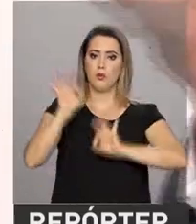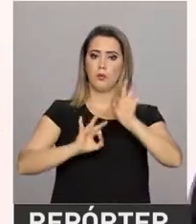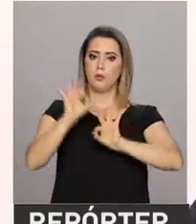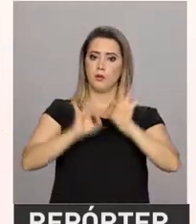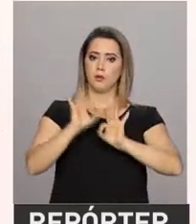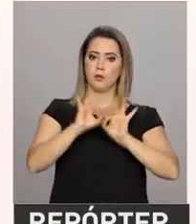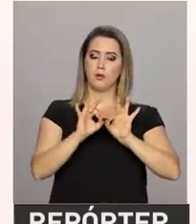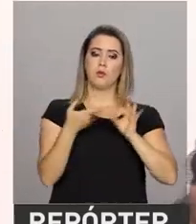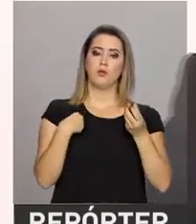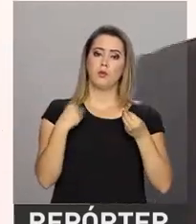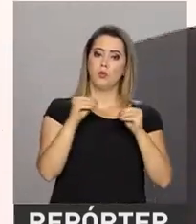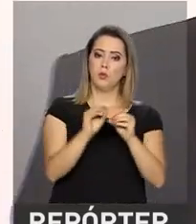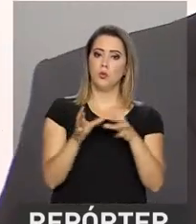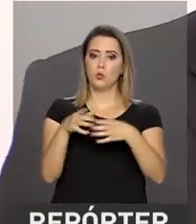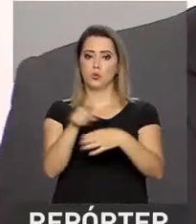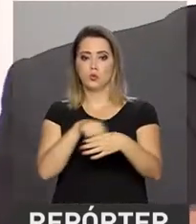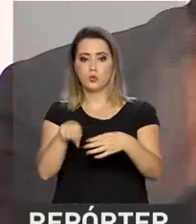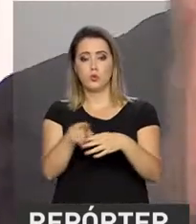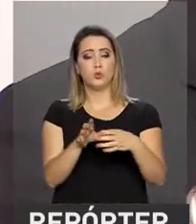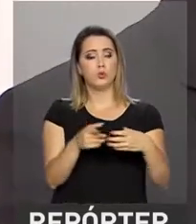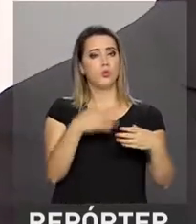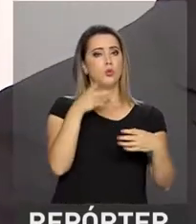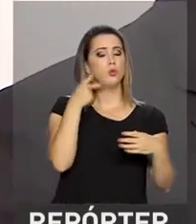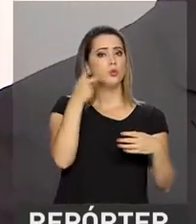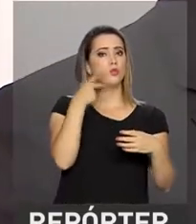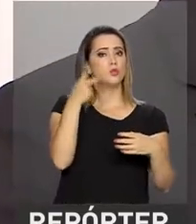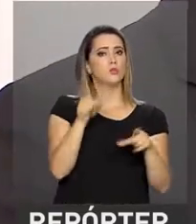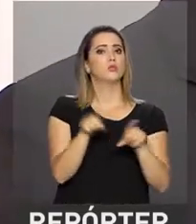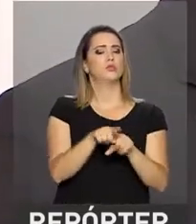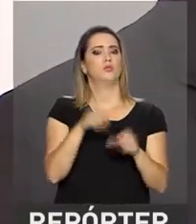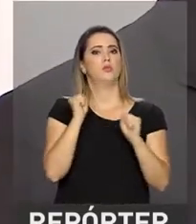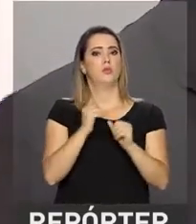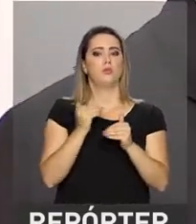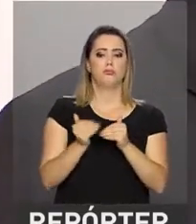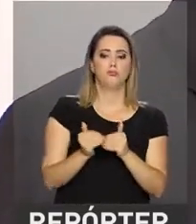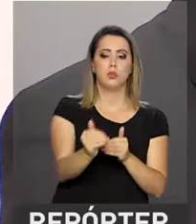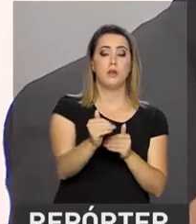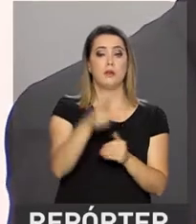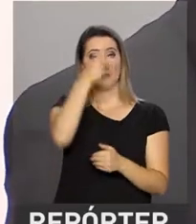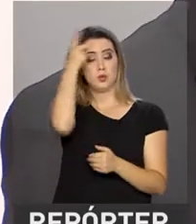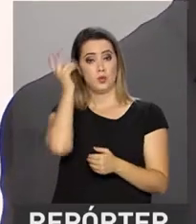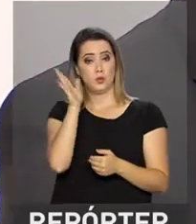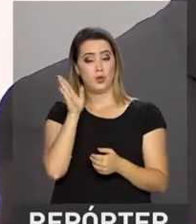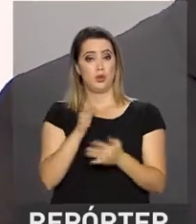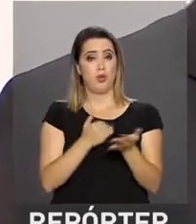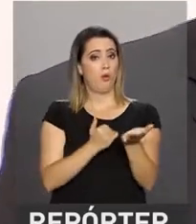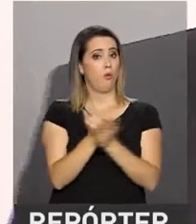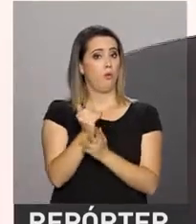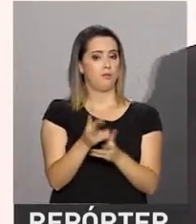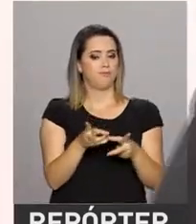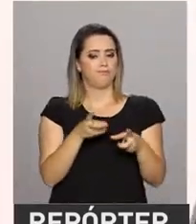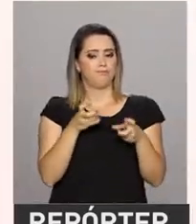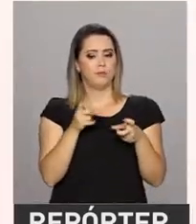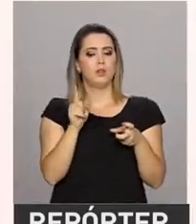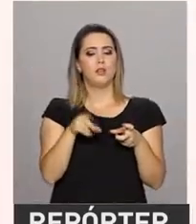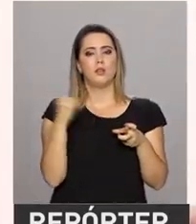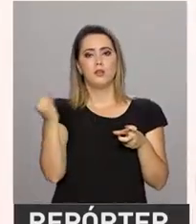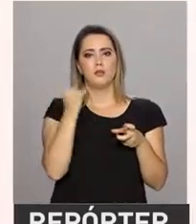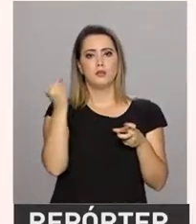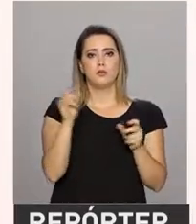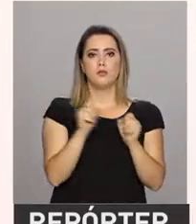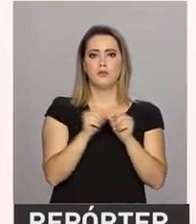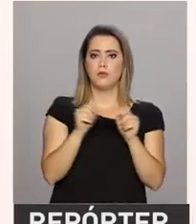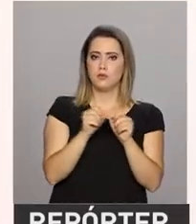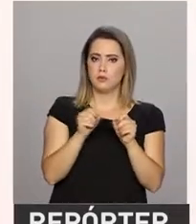às populações dos vários partidos nós podemos levá la adiante porque as pessoas já começam a perceber que é fundamental fazer